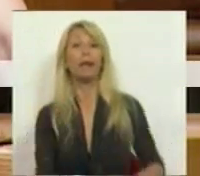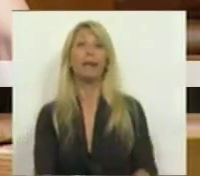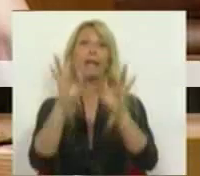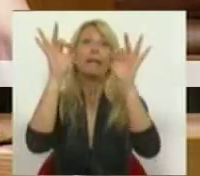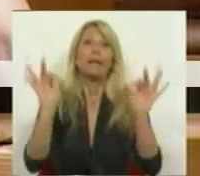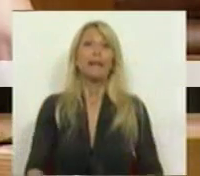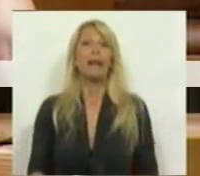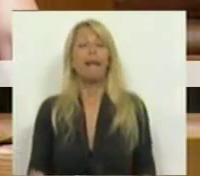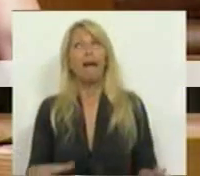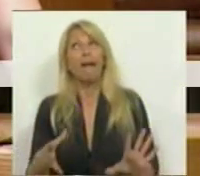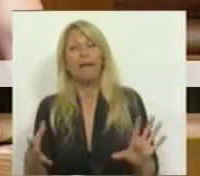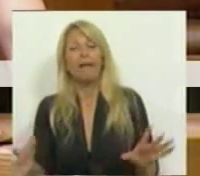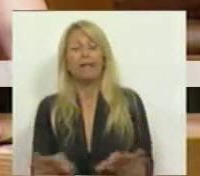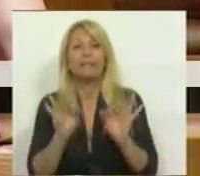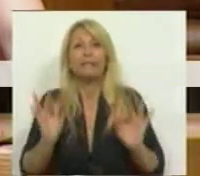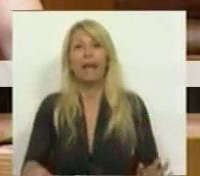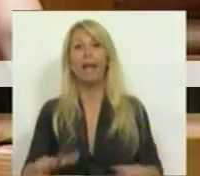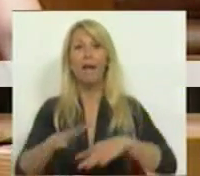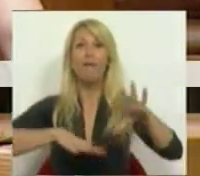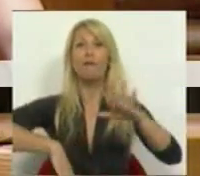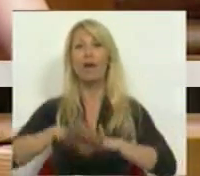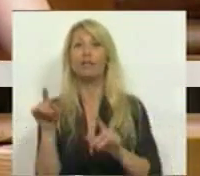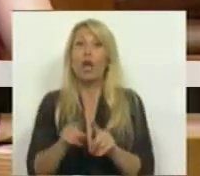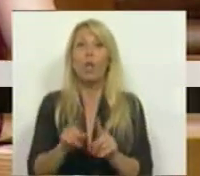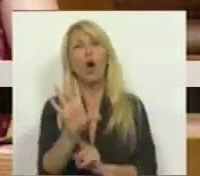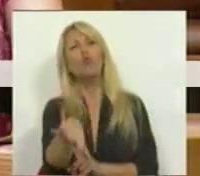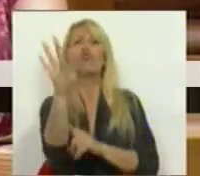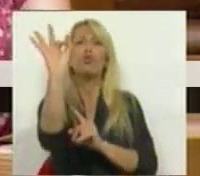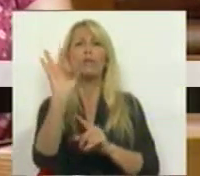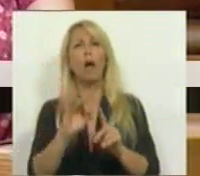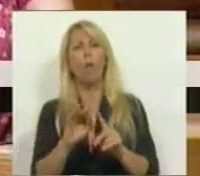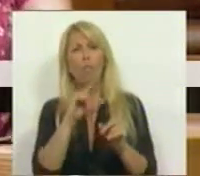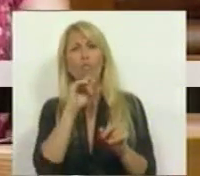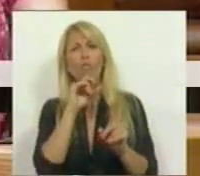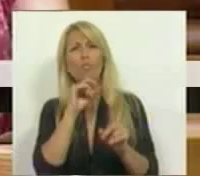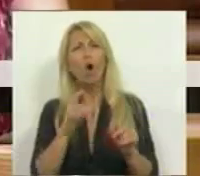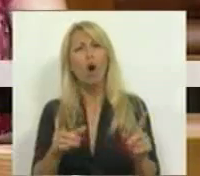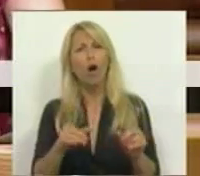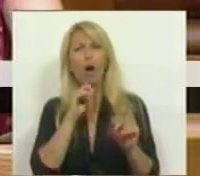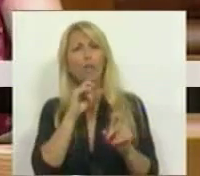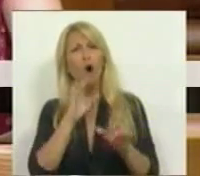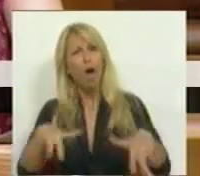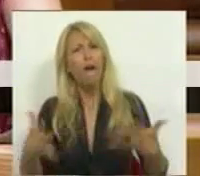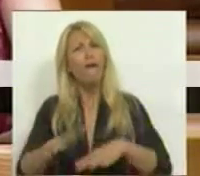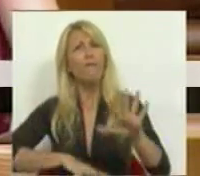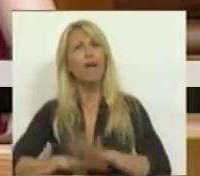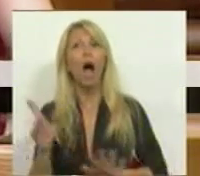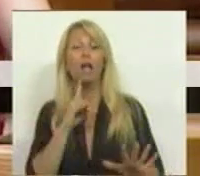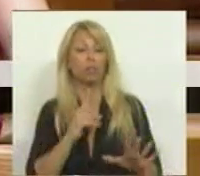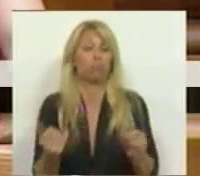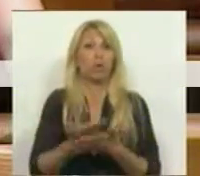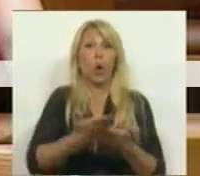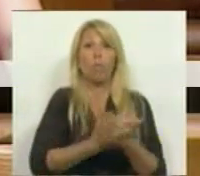governante nesta solução de restauro. Não há nada que não possa cozinhar, afinal. Cozinhará na economia, nos